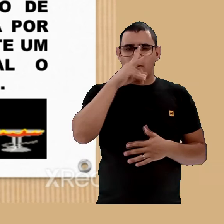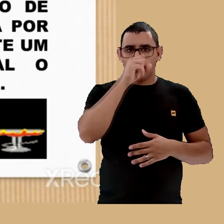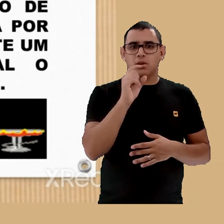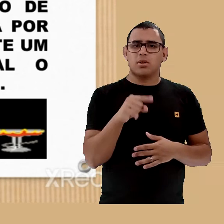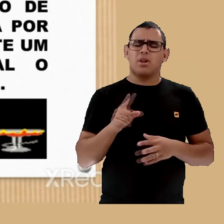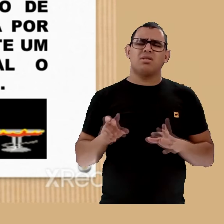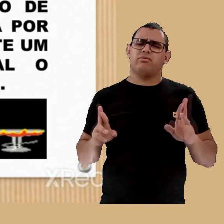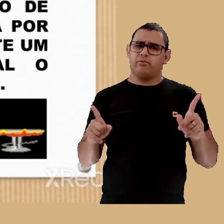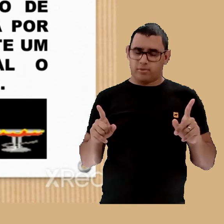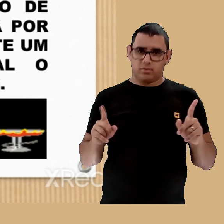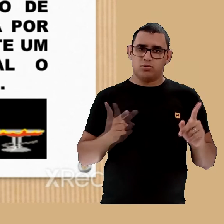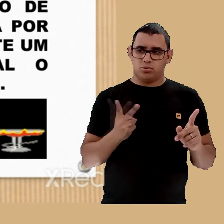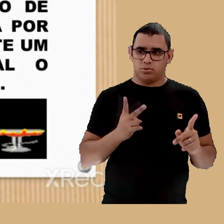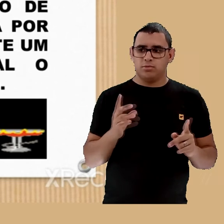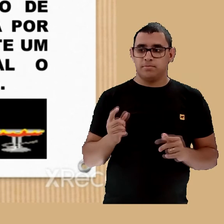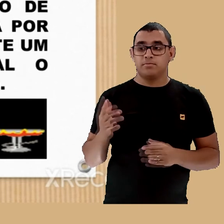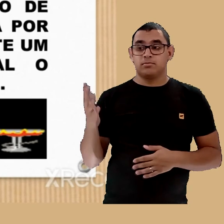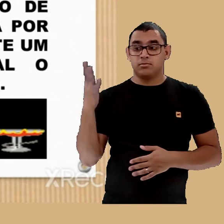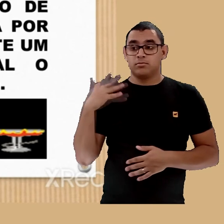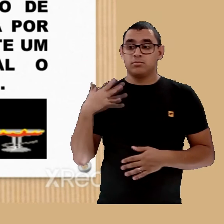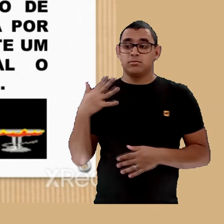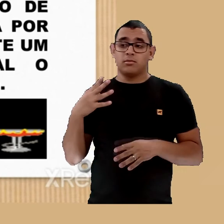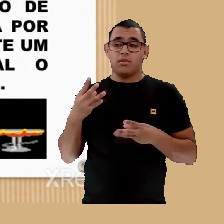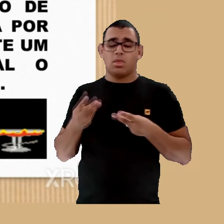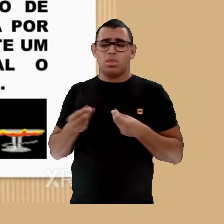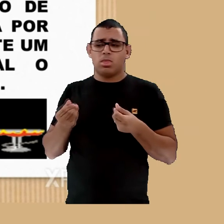que relação é essa? Vamos lá. O calor